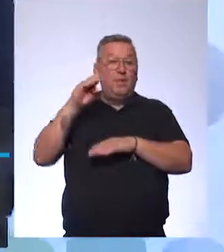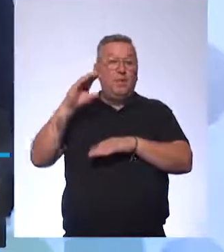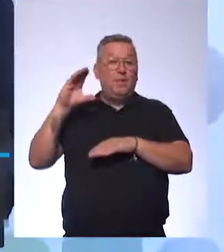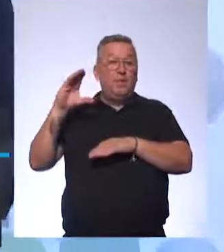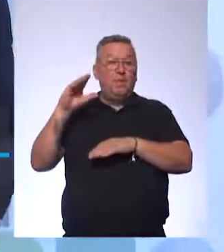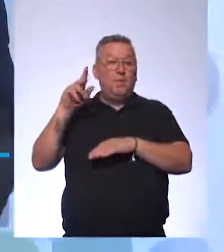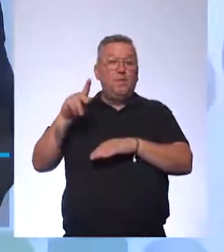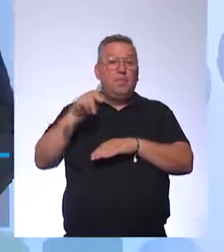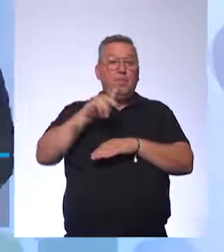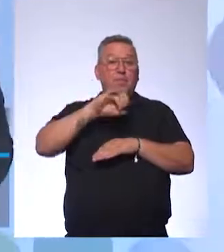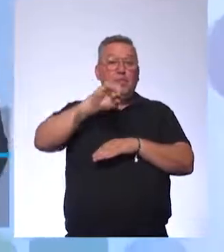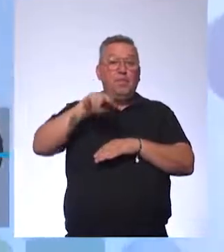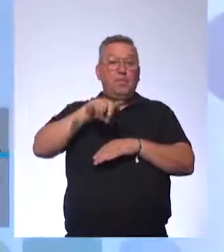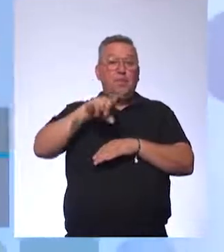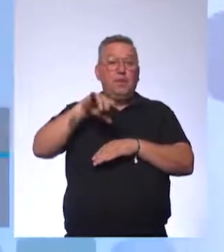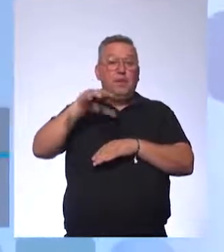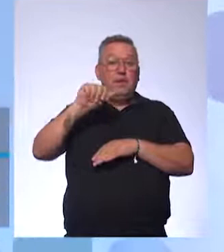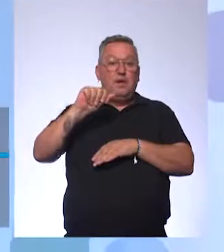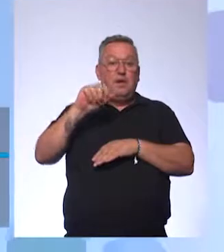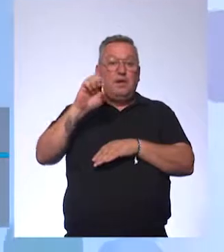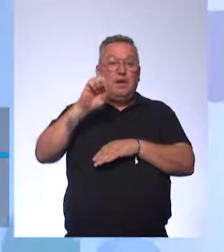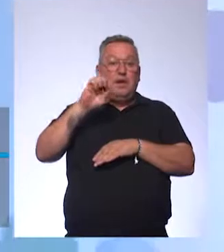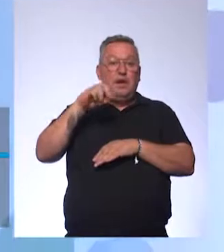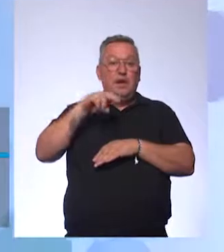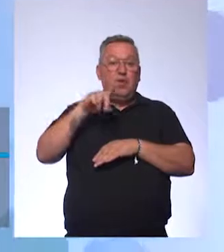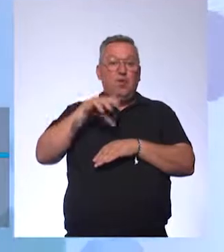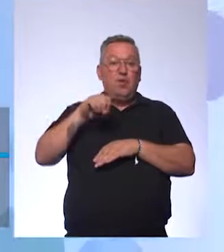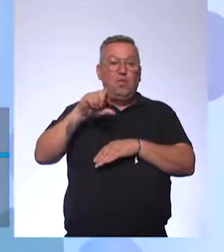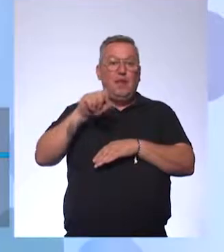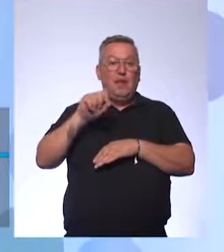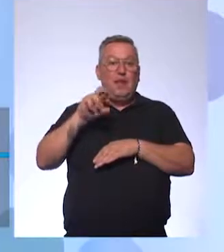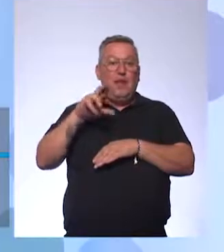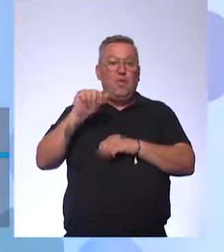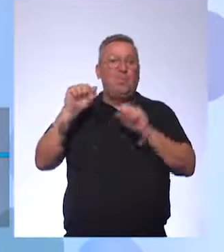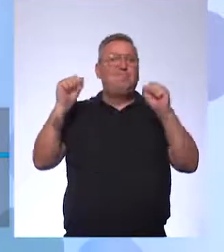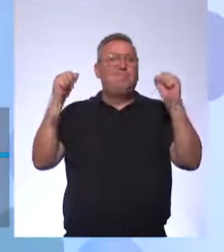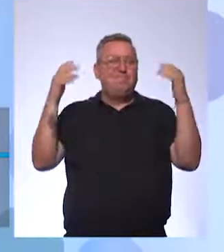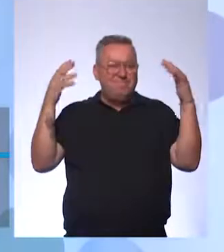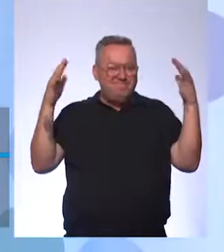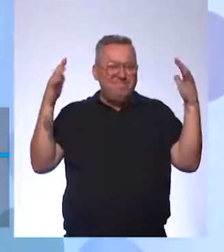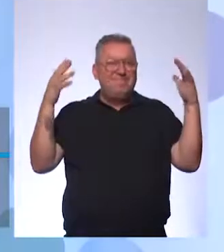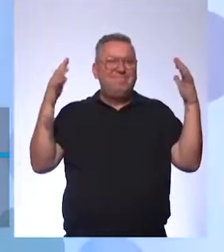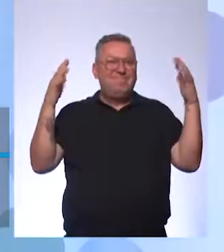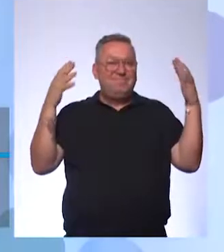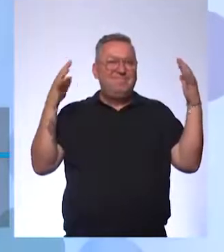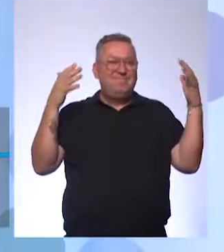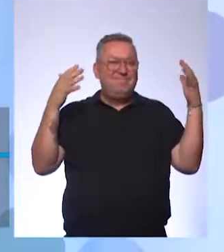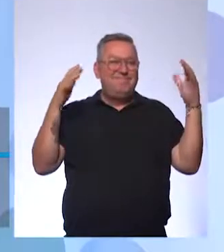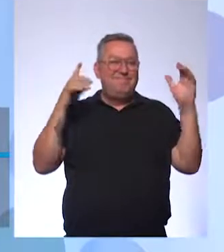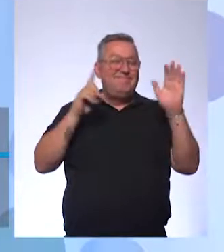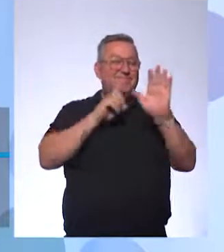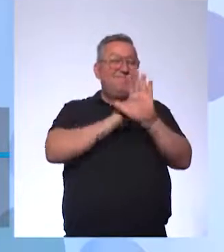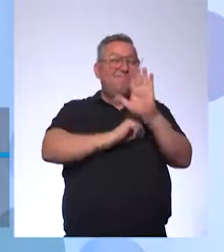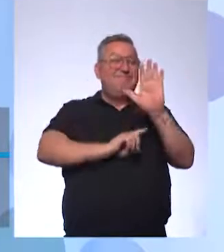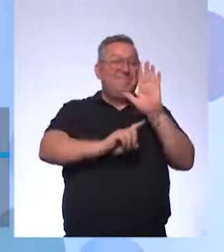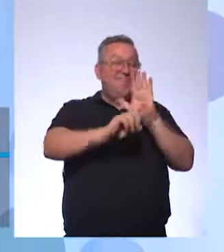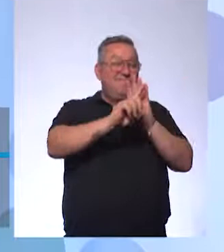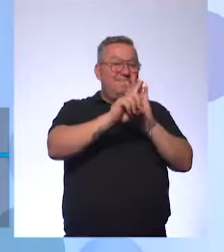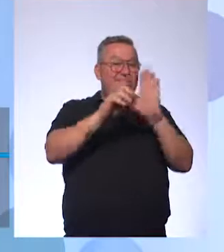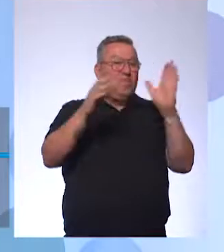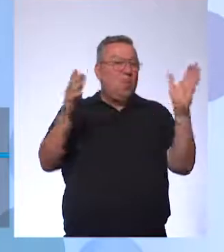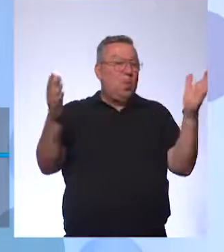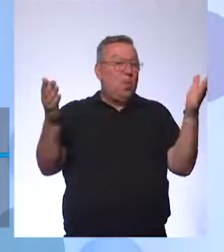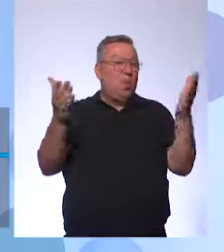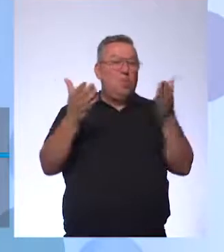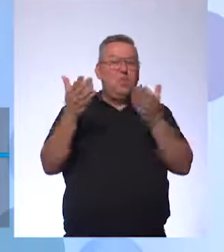professora Juliana, o Enzo e a Laura. Palmas para vocês, foram os protagonistas hoje do quadro